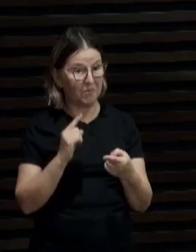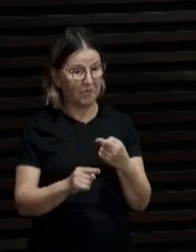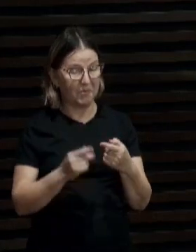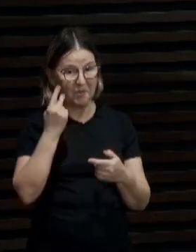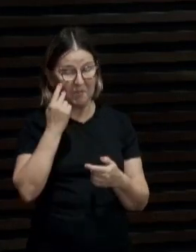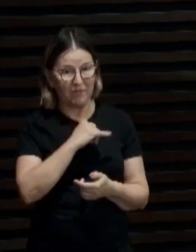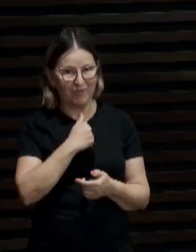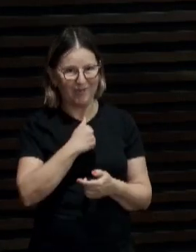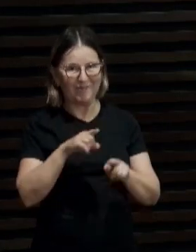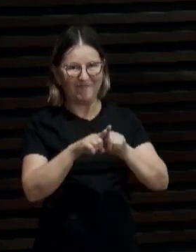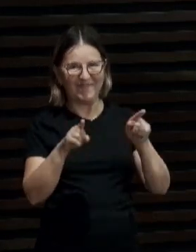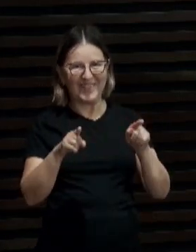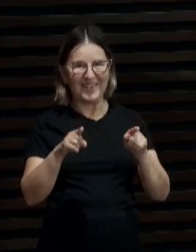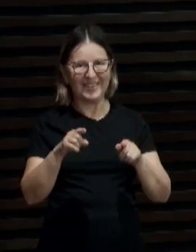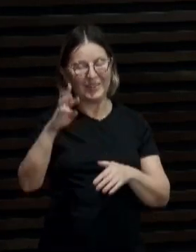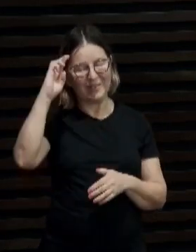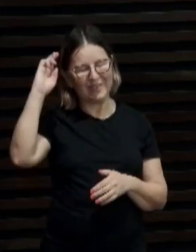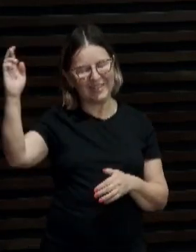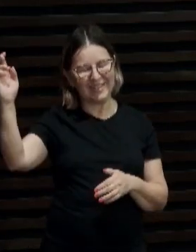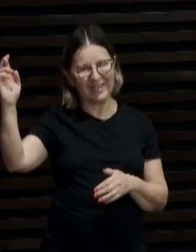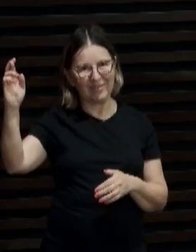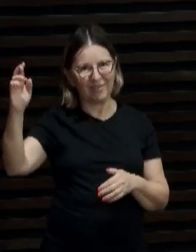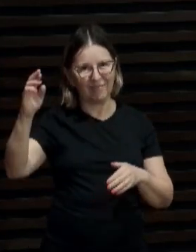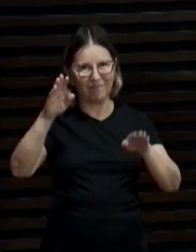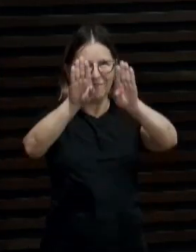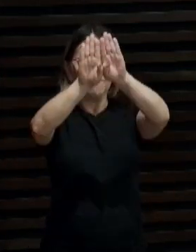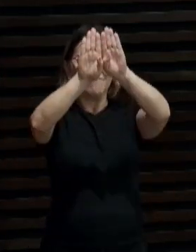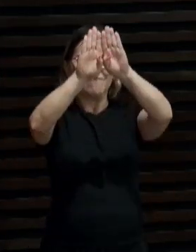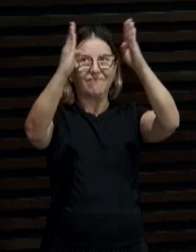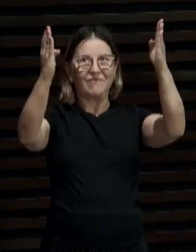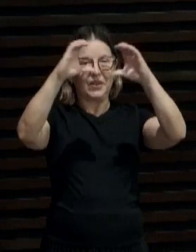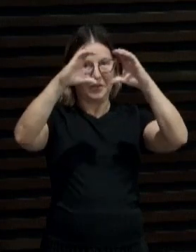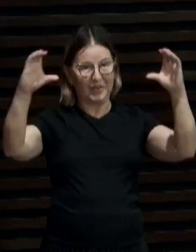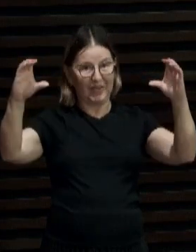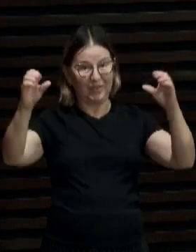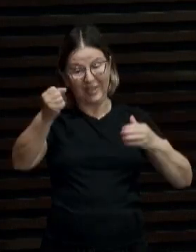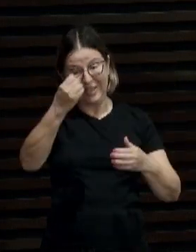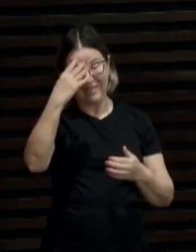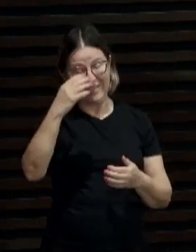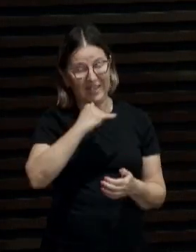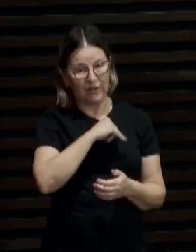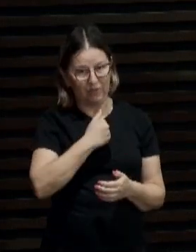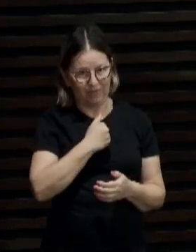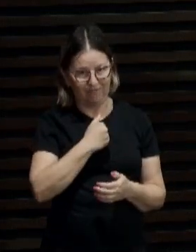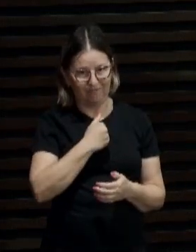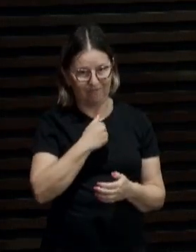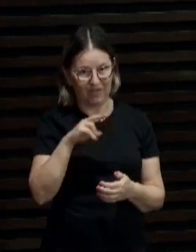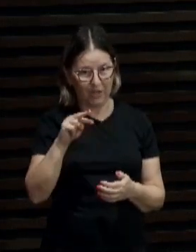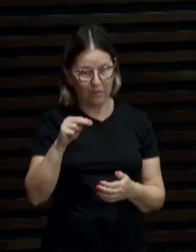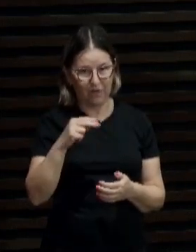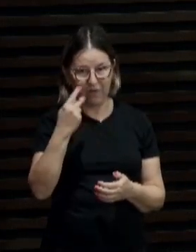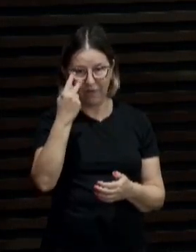e se revela a João, como nós podemos ver em Apocalipse 1, 9